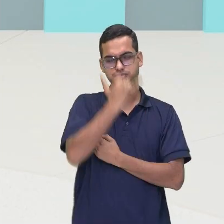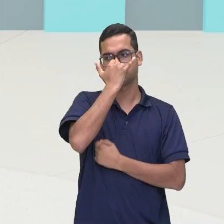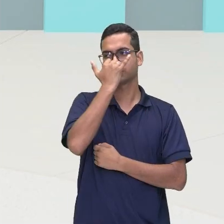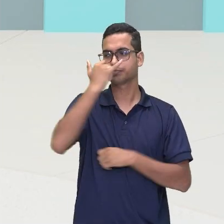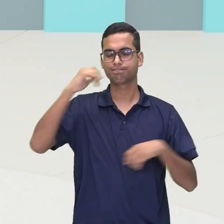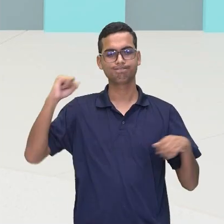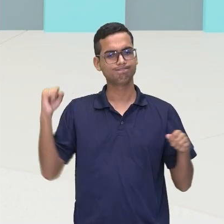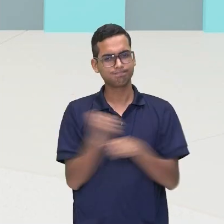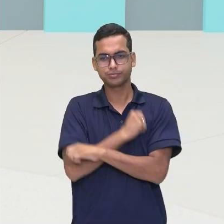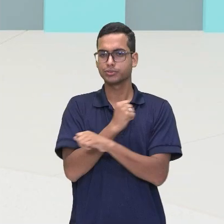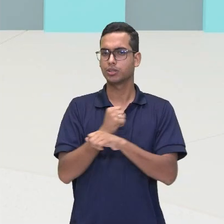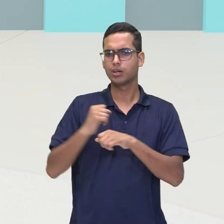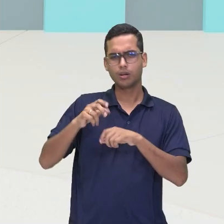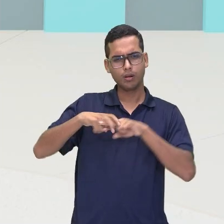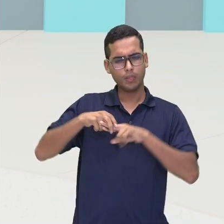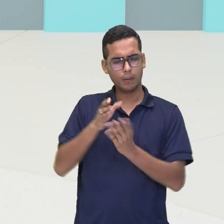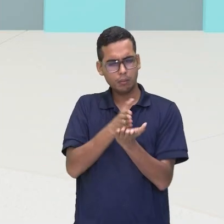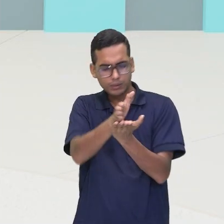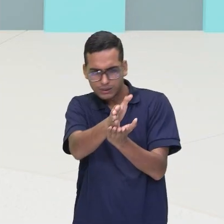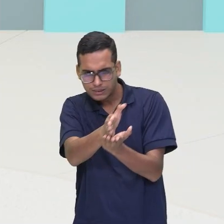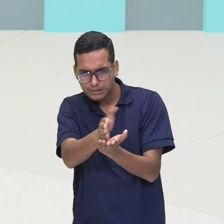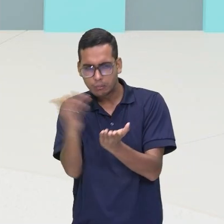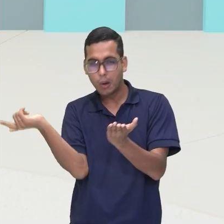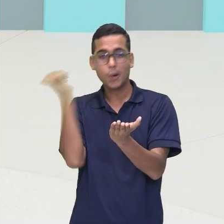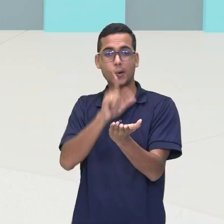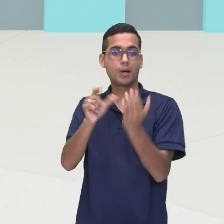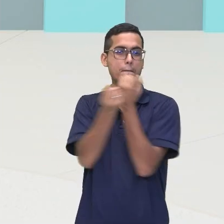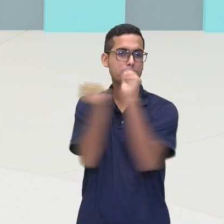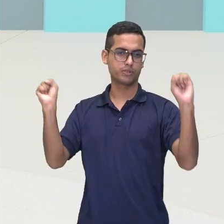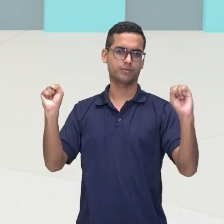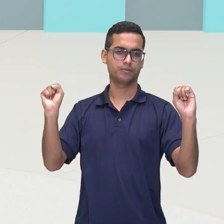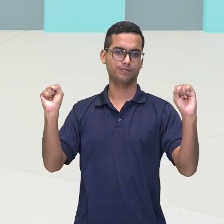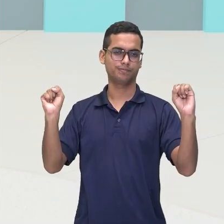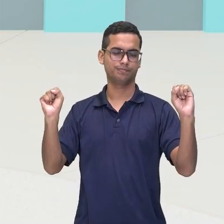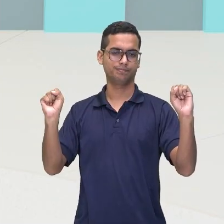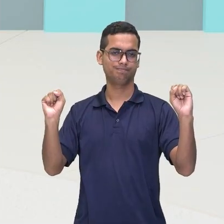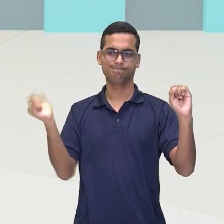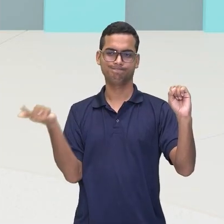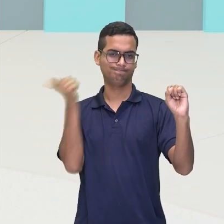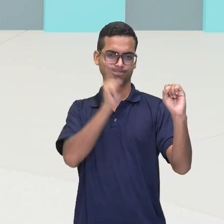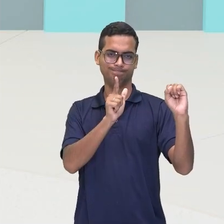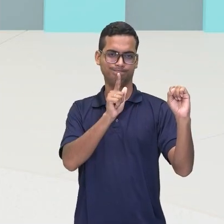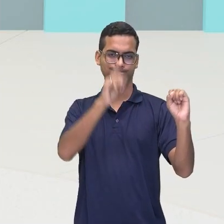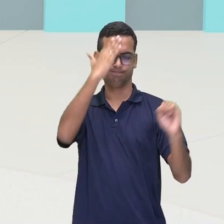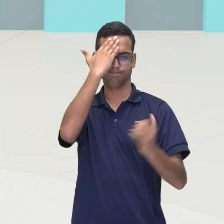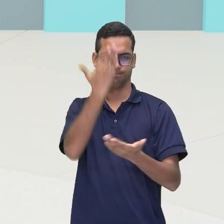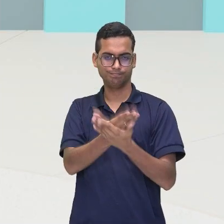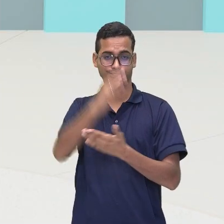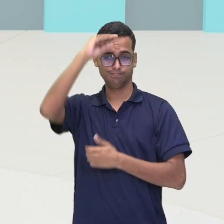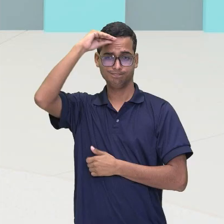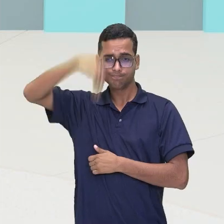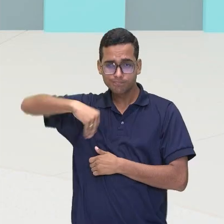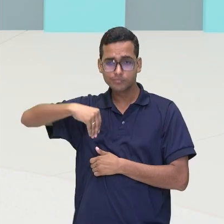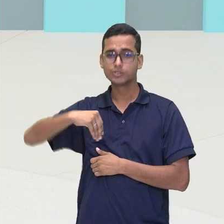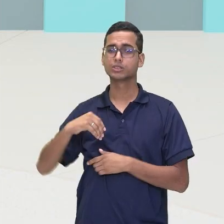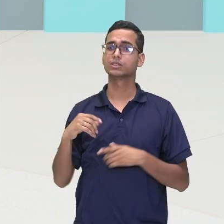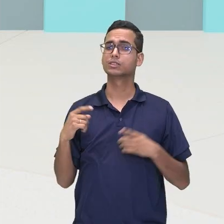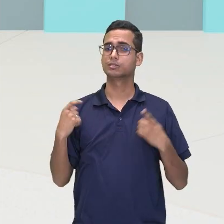Porque aquilo se apresenta como algo inalcançável. Muitas das vezes, precisamos olhar o